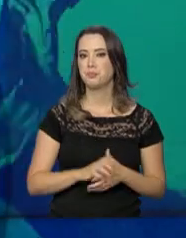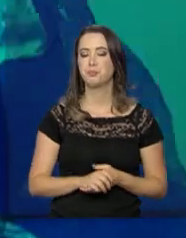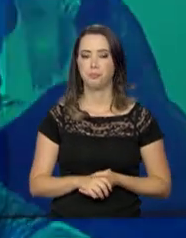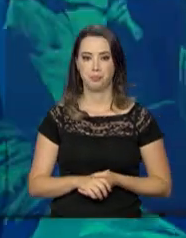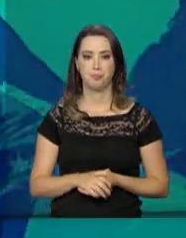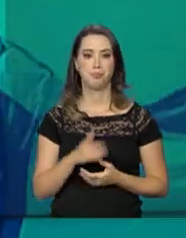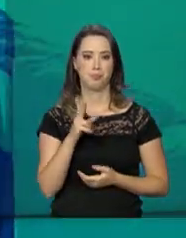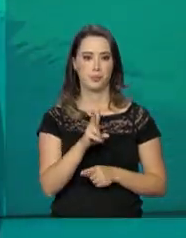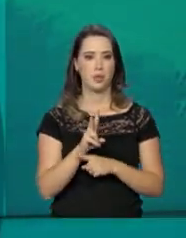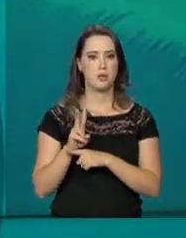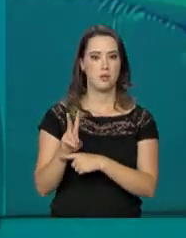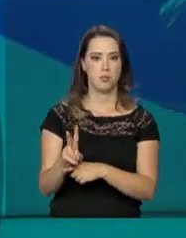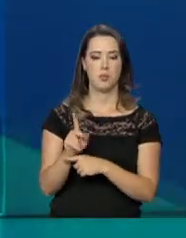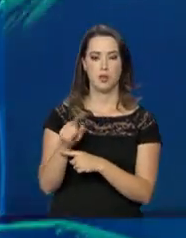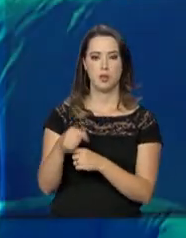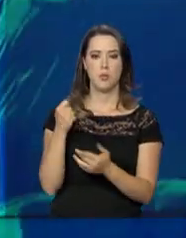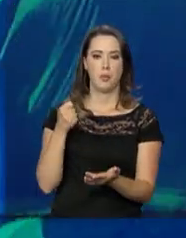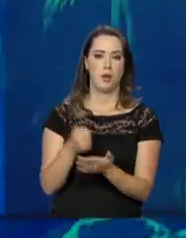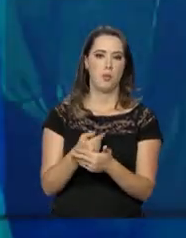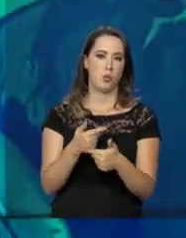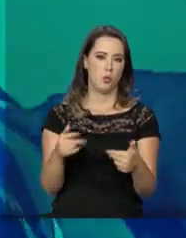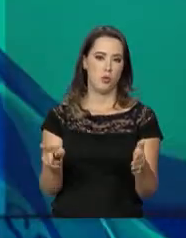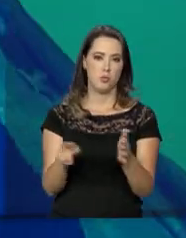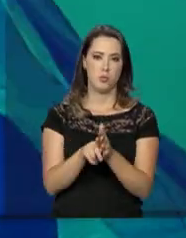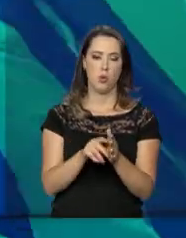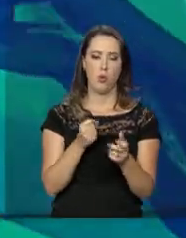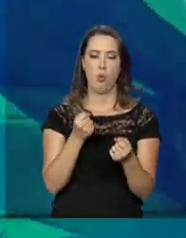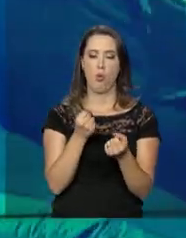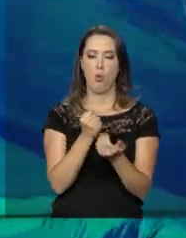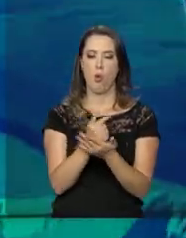Esse tipo de crédito serve para custeio da produção,